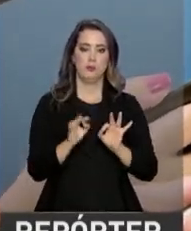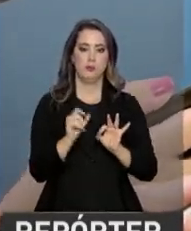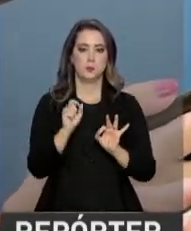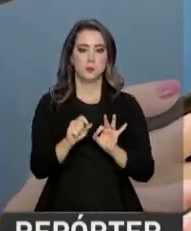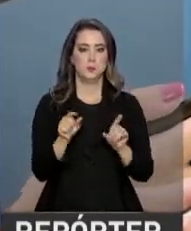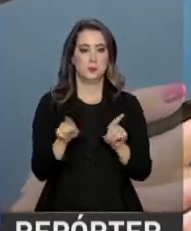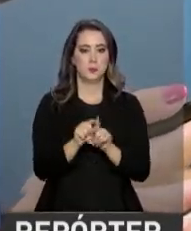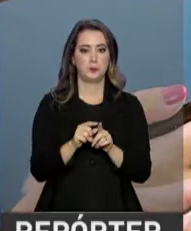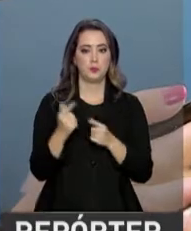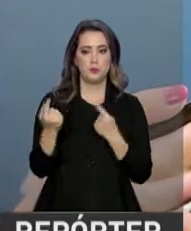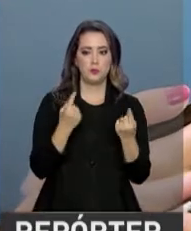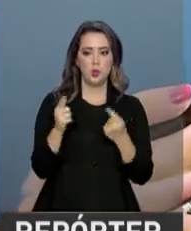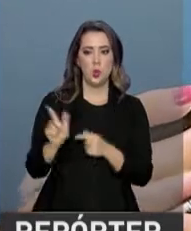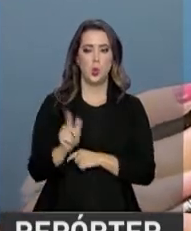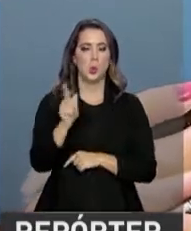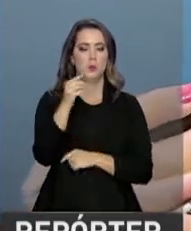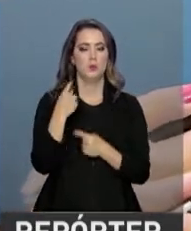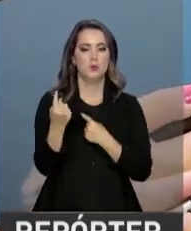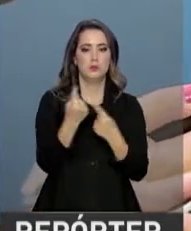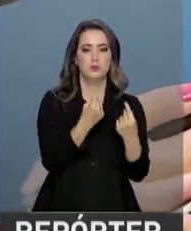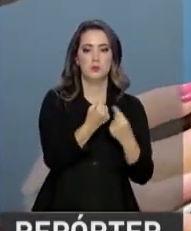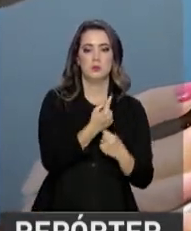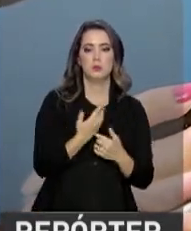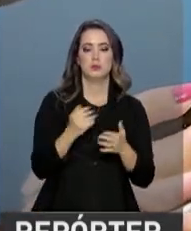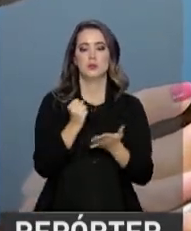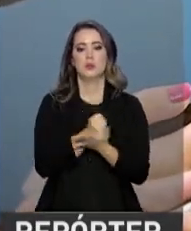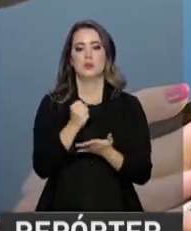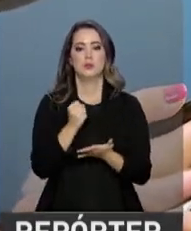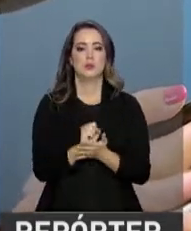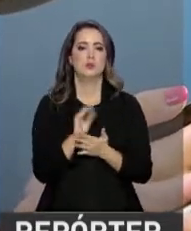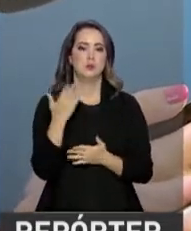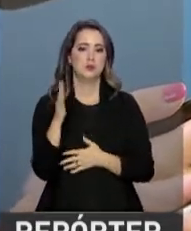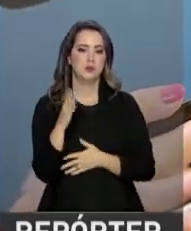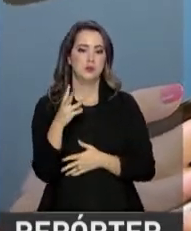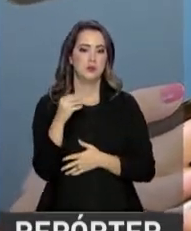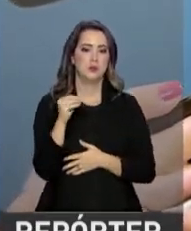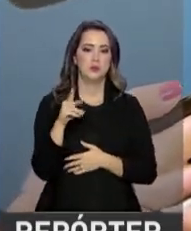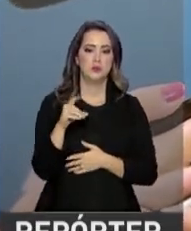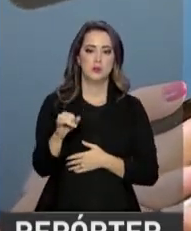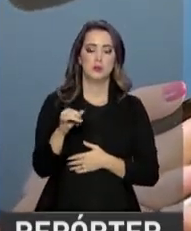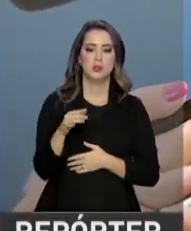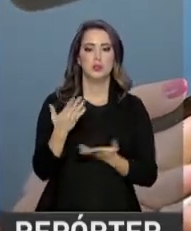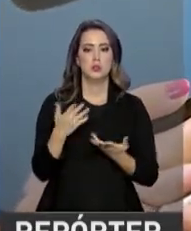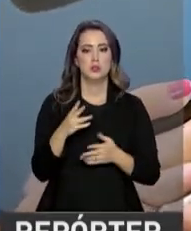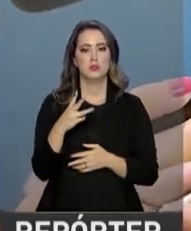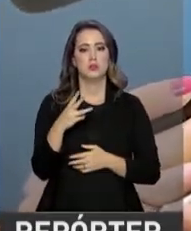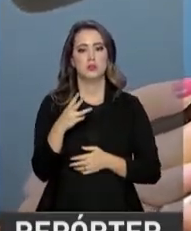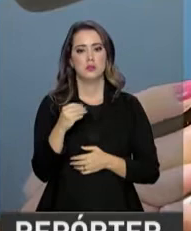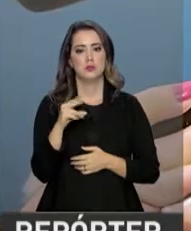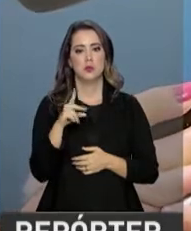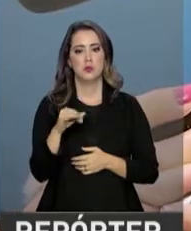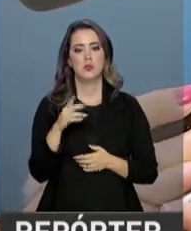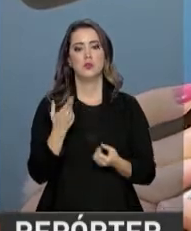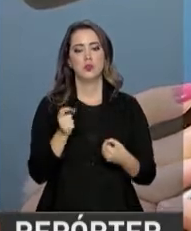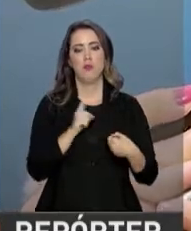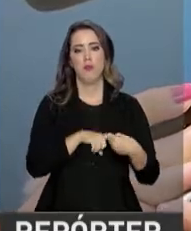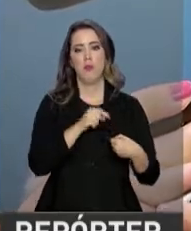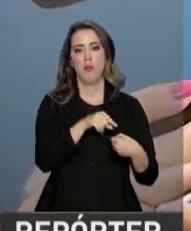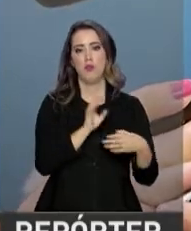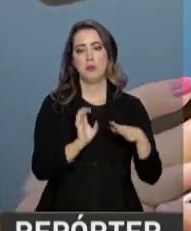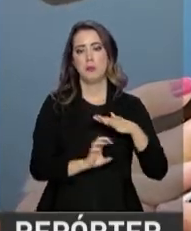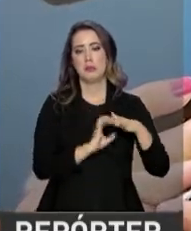percentual de lucro de cada contrato e imagina que mais 30 dias e em torno de 30 a 40 dias de janeiro devem estar